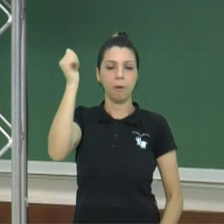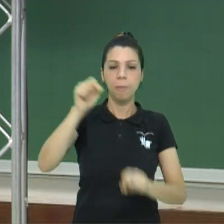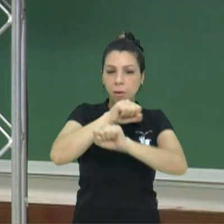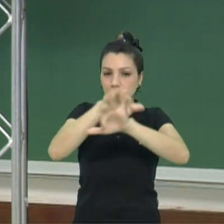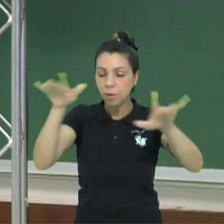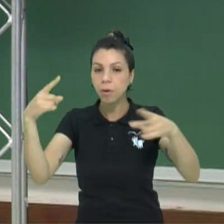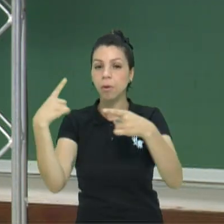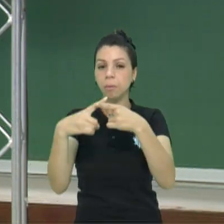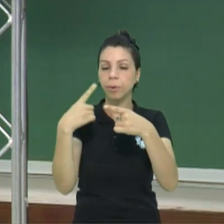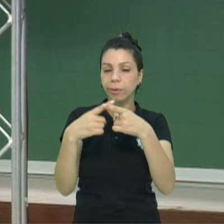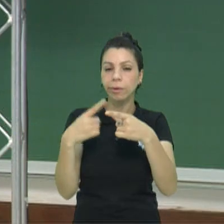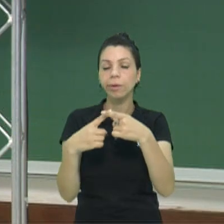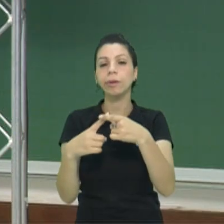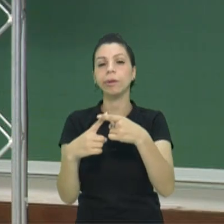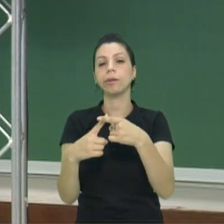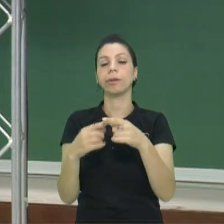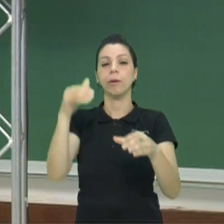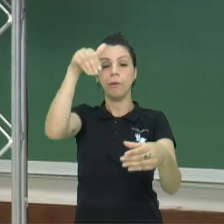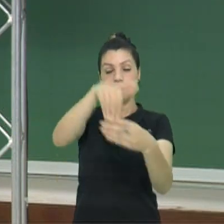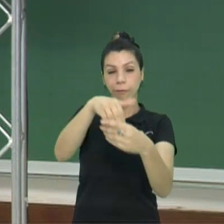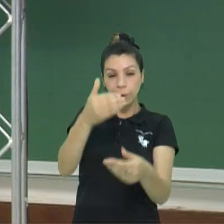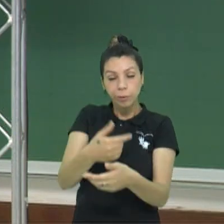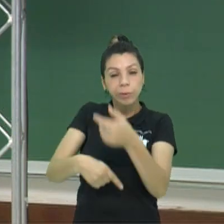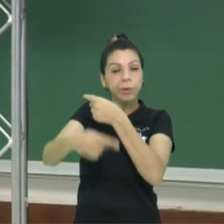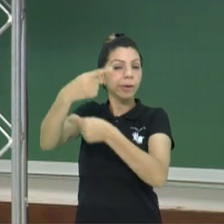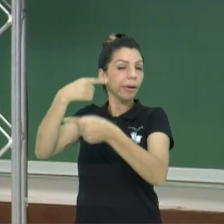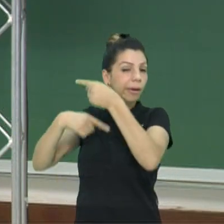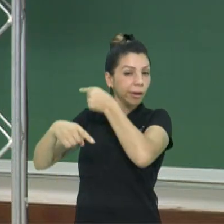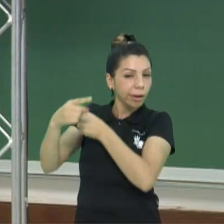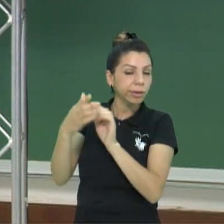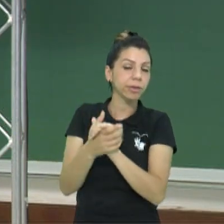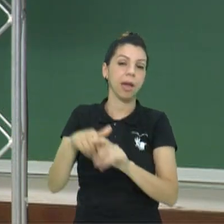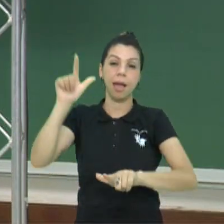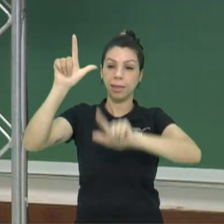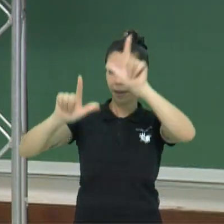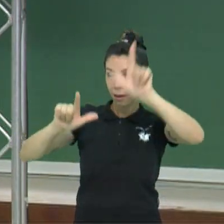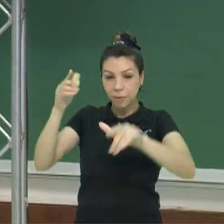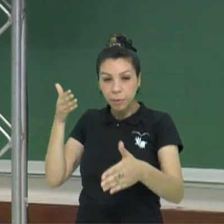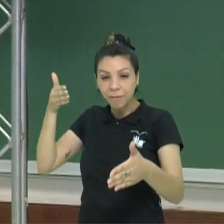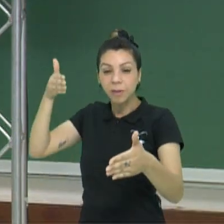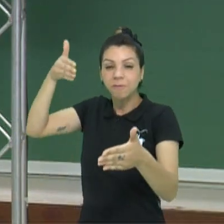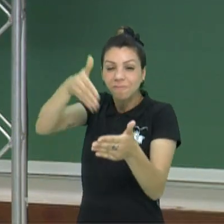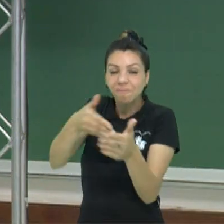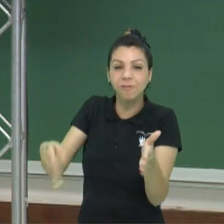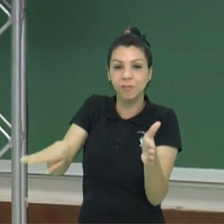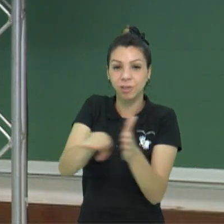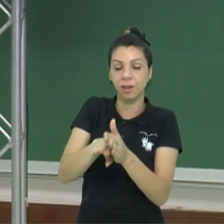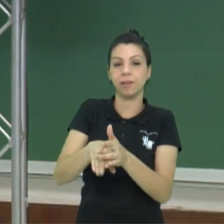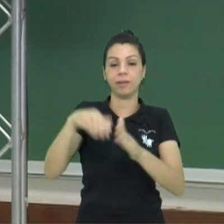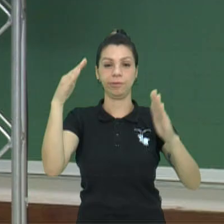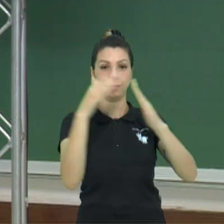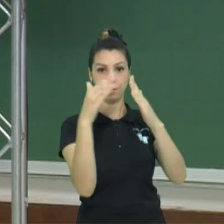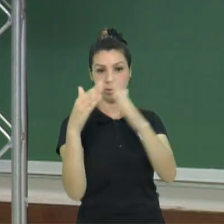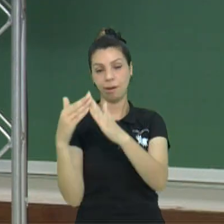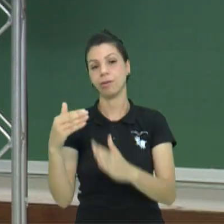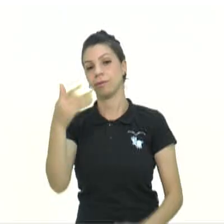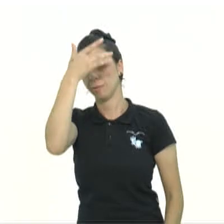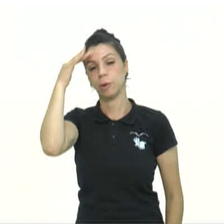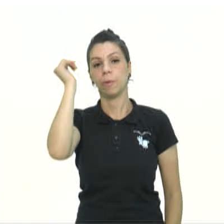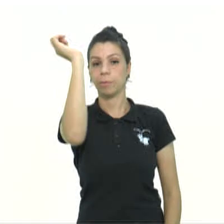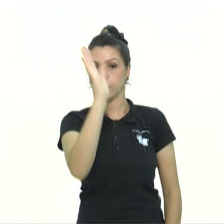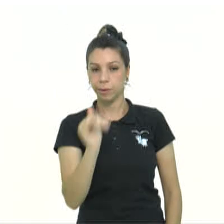foi de 1960. A televisão estava chegando nos lares do Brasil ainda. Então, a televisão